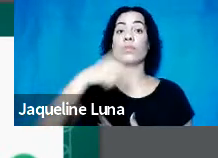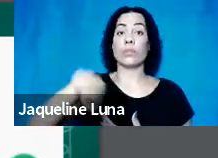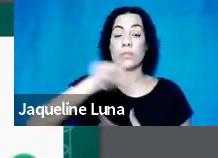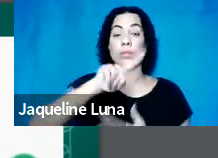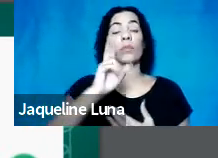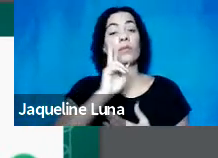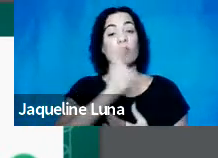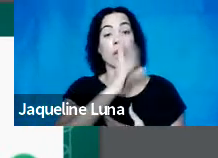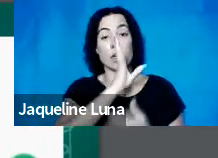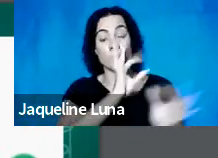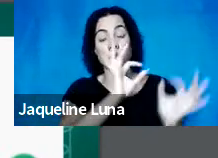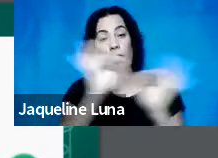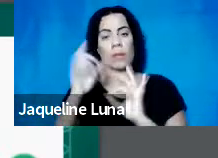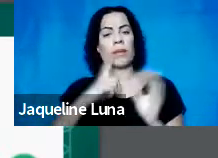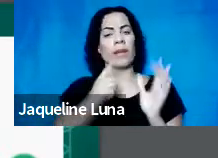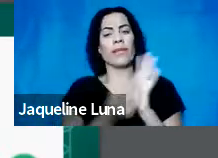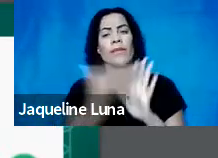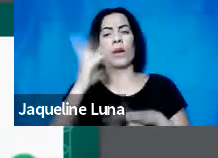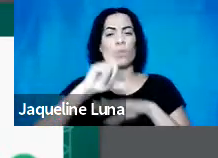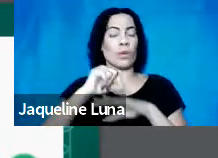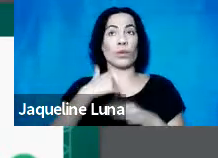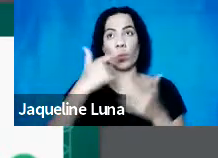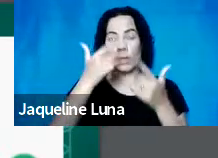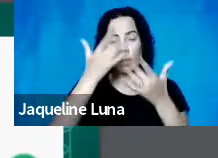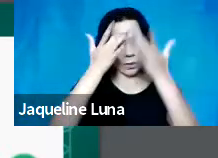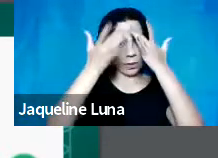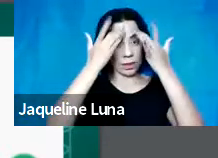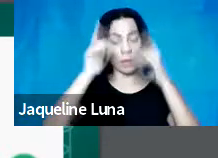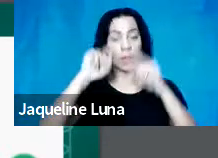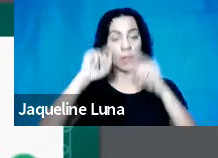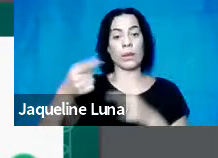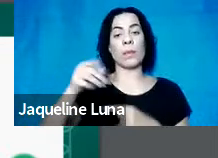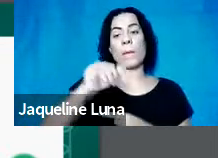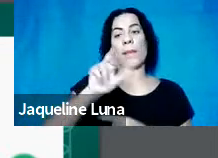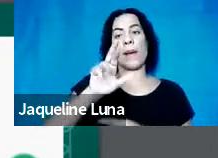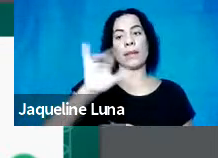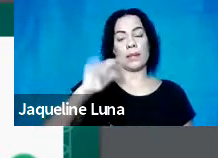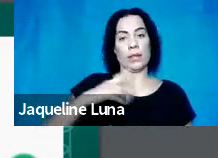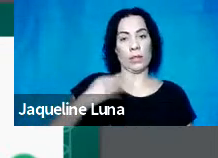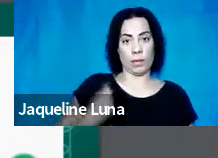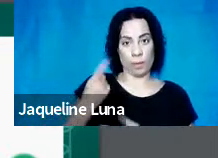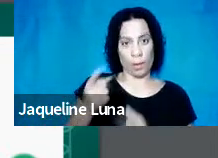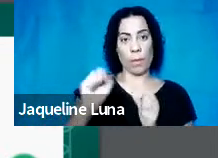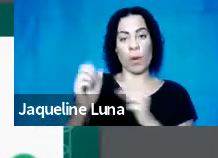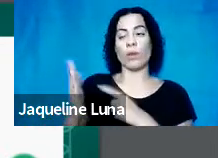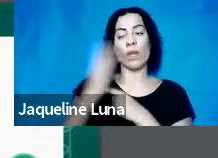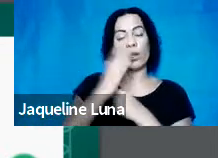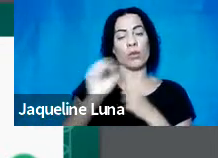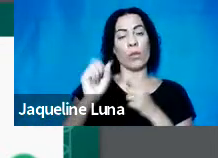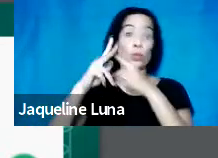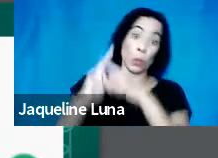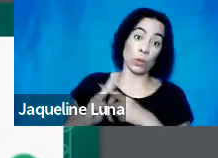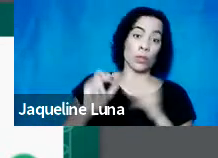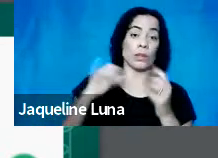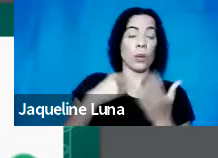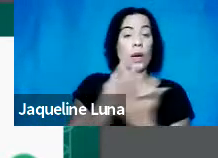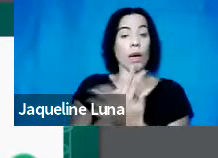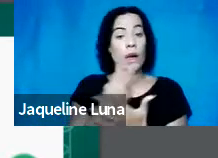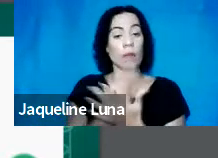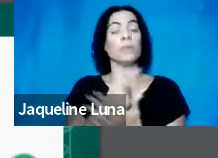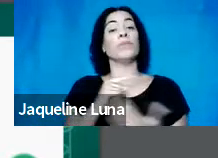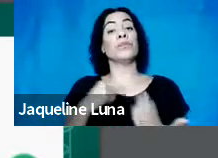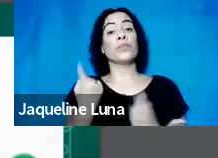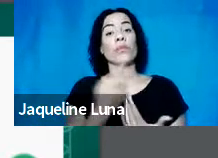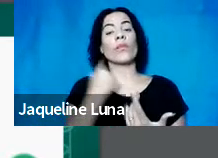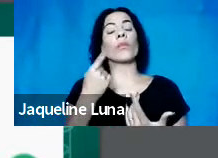são muitos horários, eu não consegui decorar todos, mas depois Márcia está aqui com a gente, pode também me corrigir. E a gente,